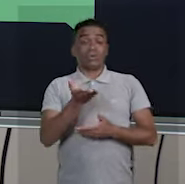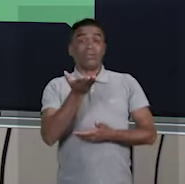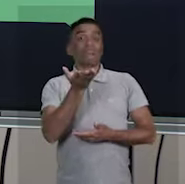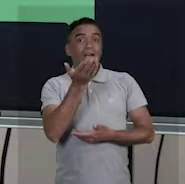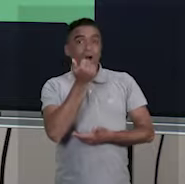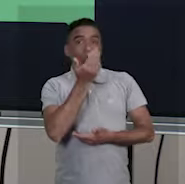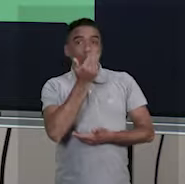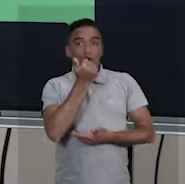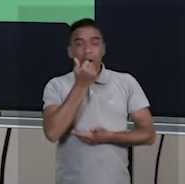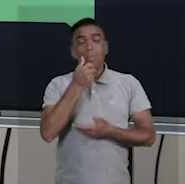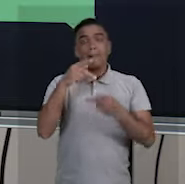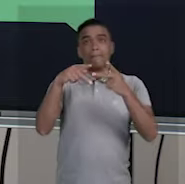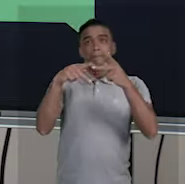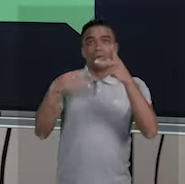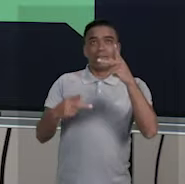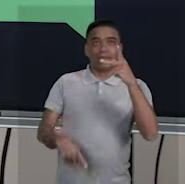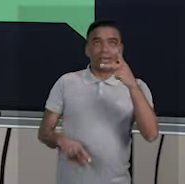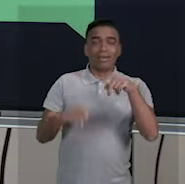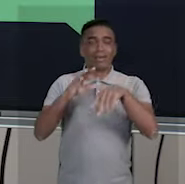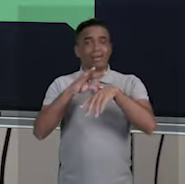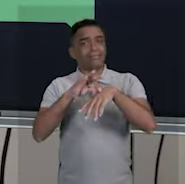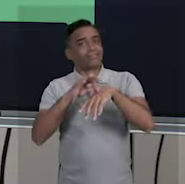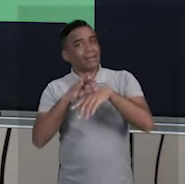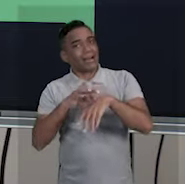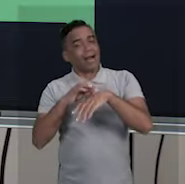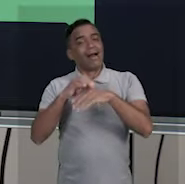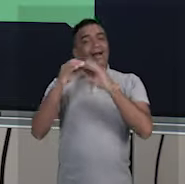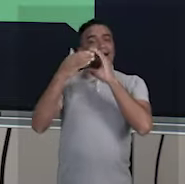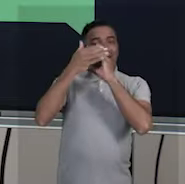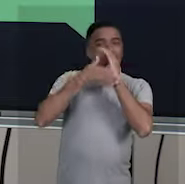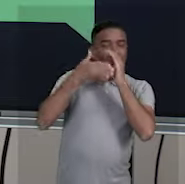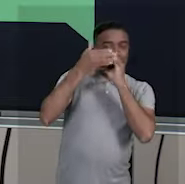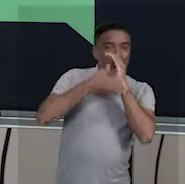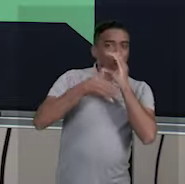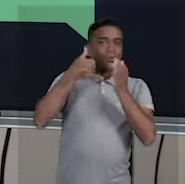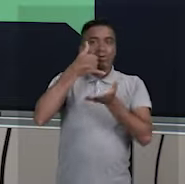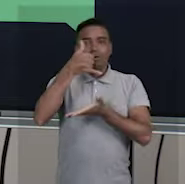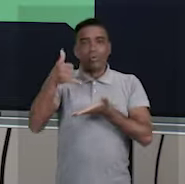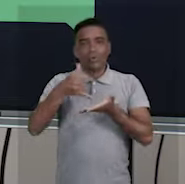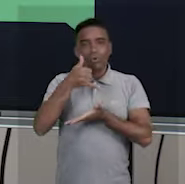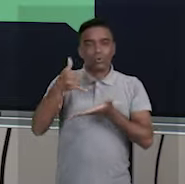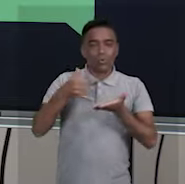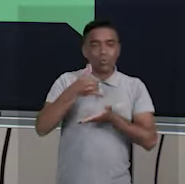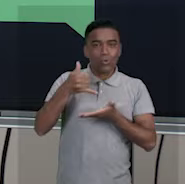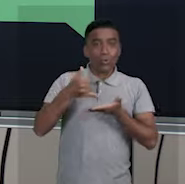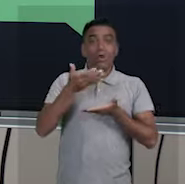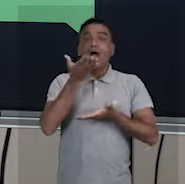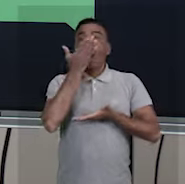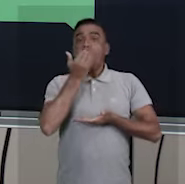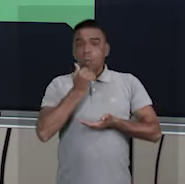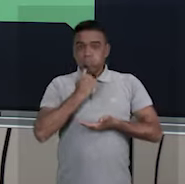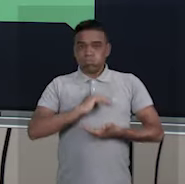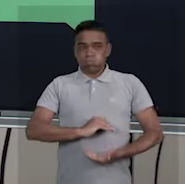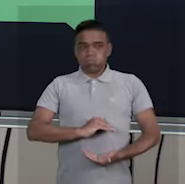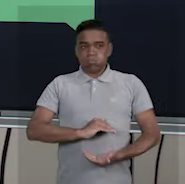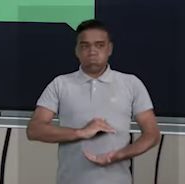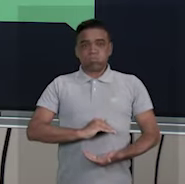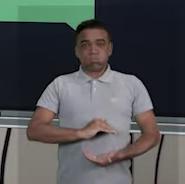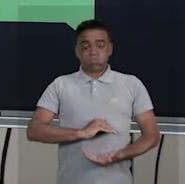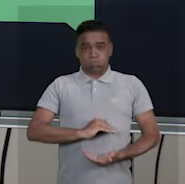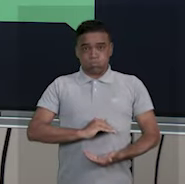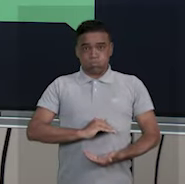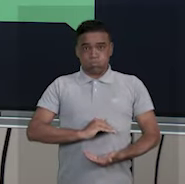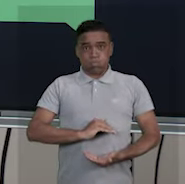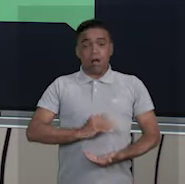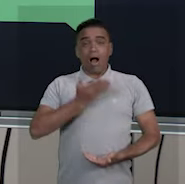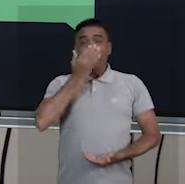você come proteína, você come carboidrato, você come gordura, fibra, isso vai lá para o seu intestino. Após passar pelo